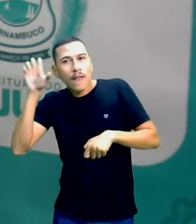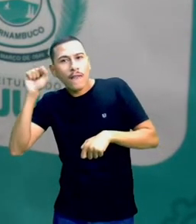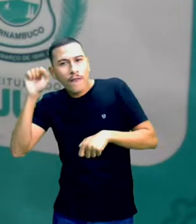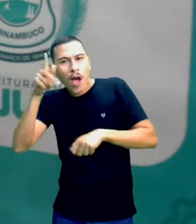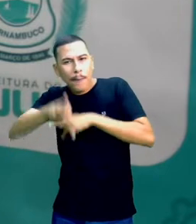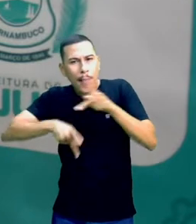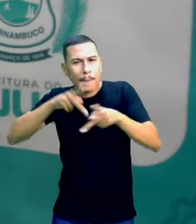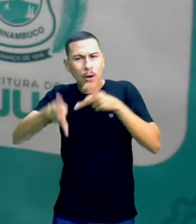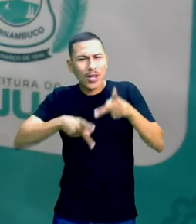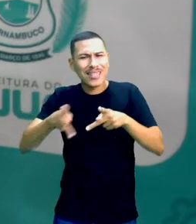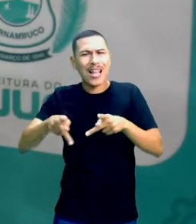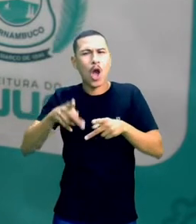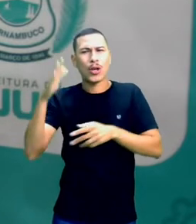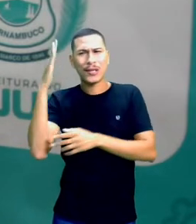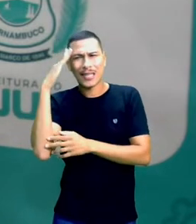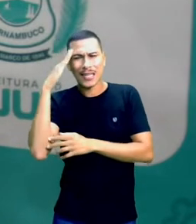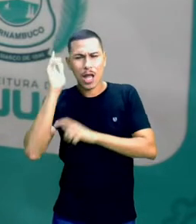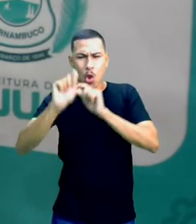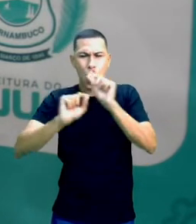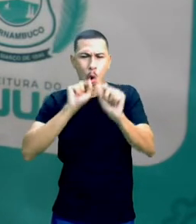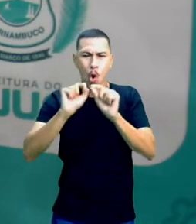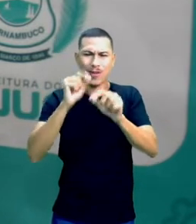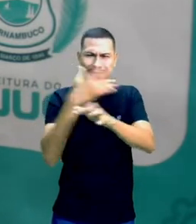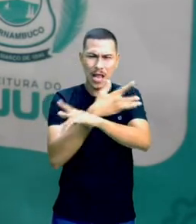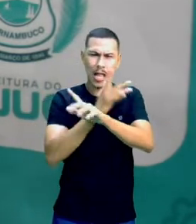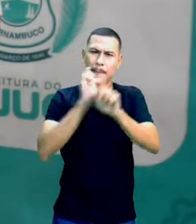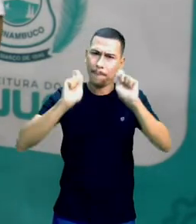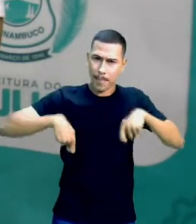as necessidades do município.